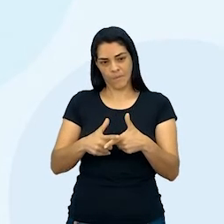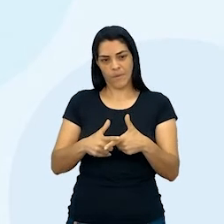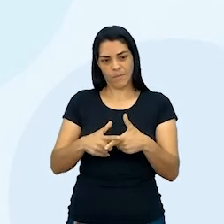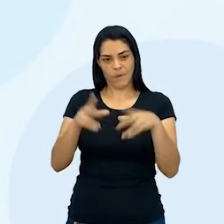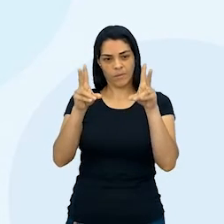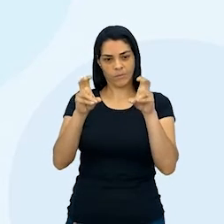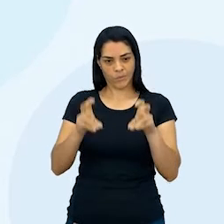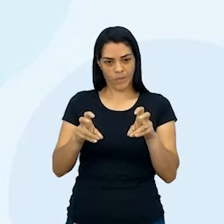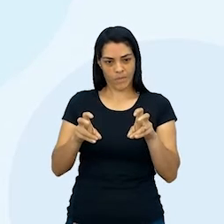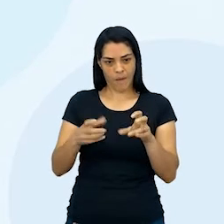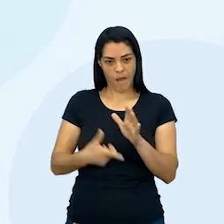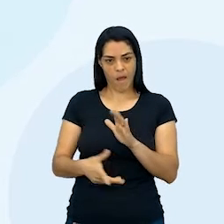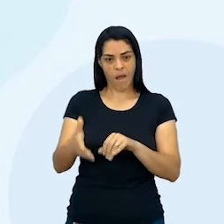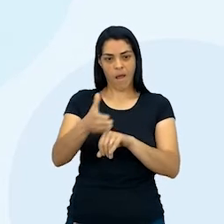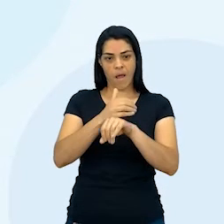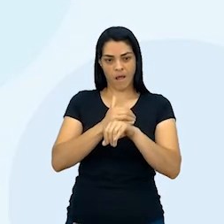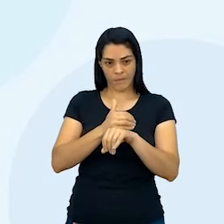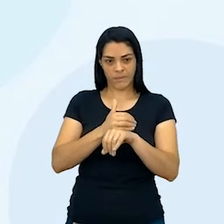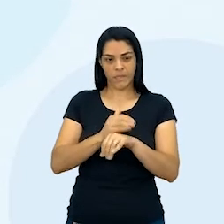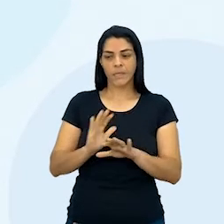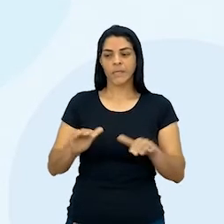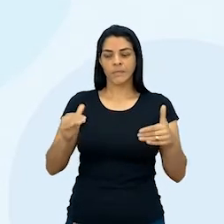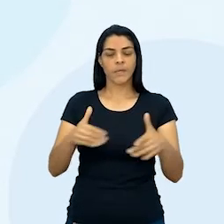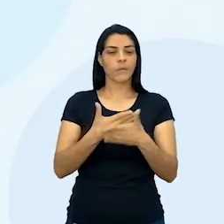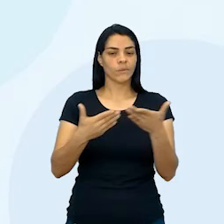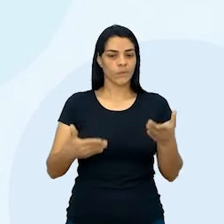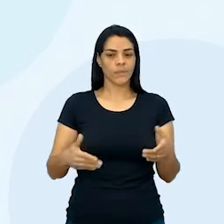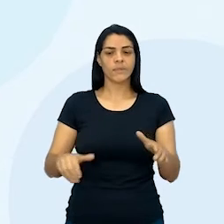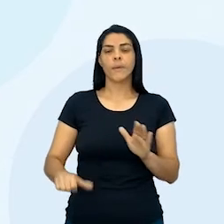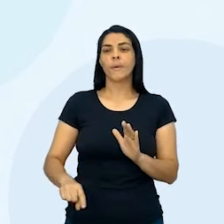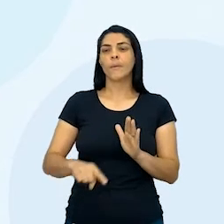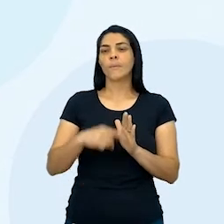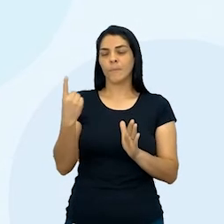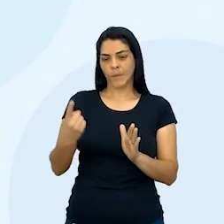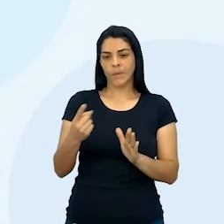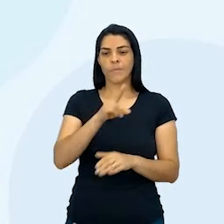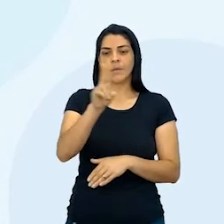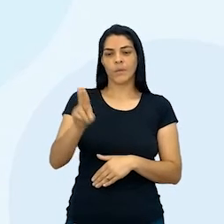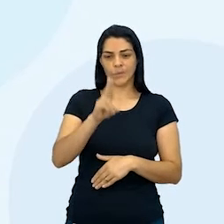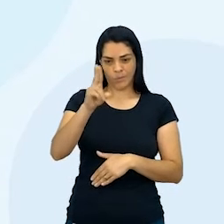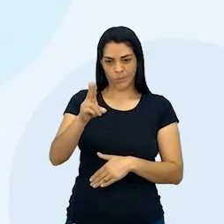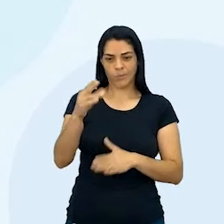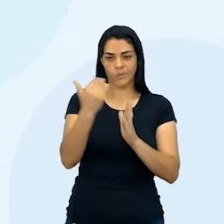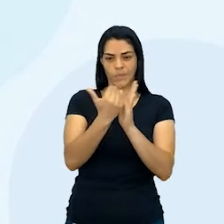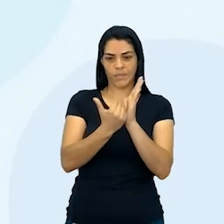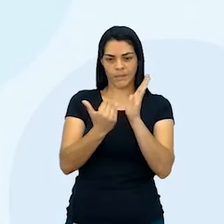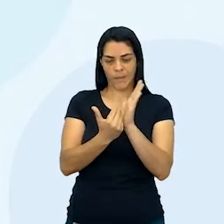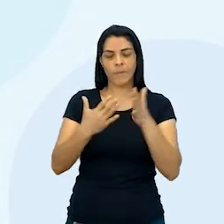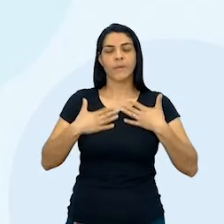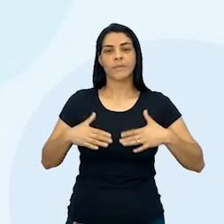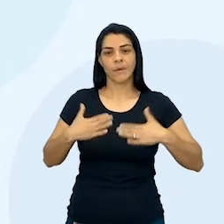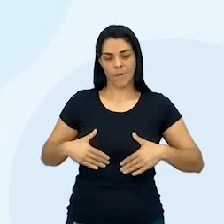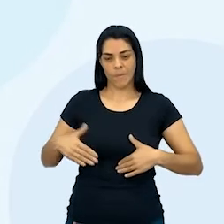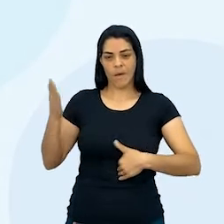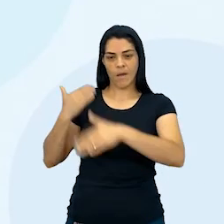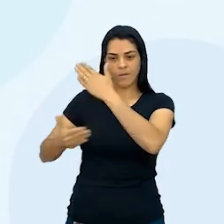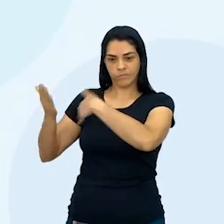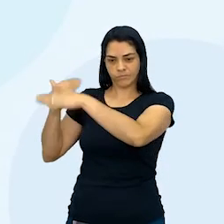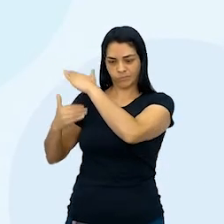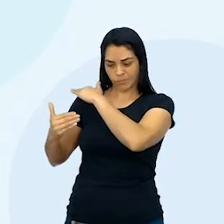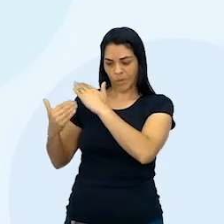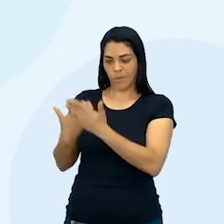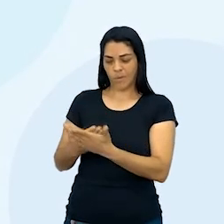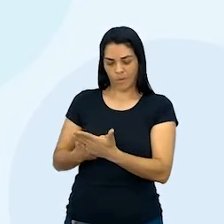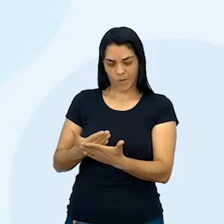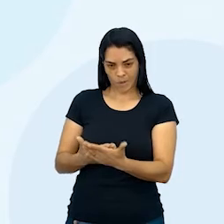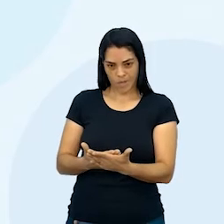tema. Então, a gente primeiro usa as etapas para se acalmar das nossas aulas anteriores, falando